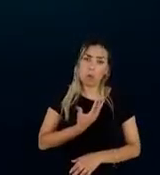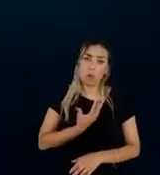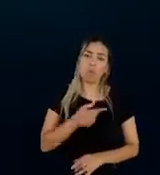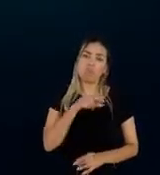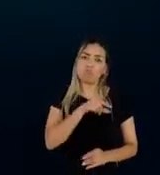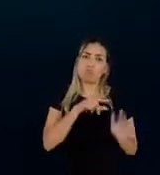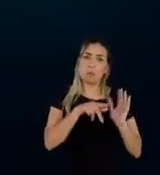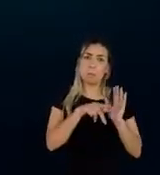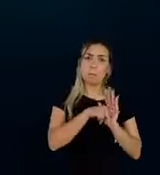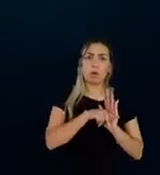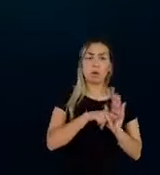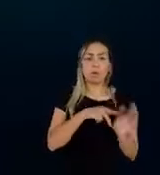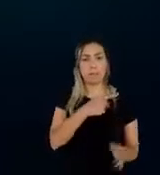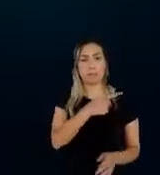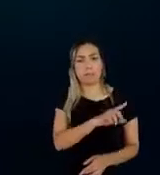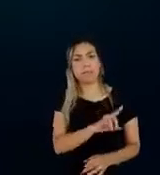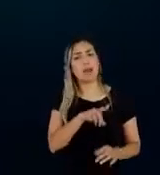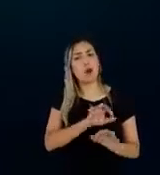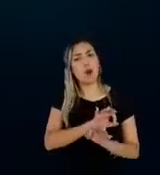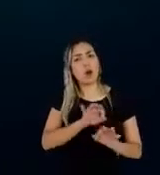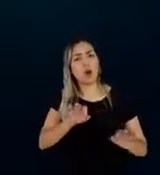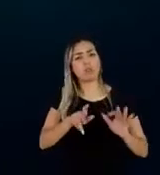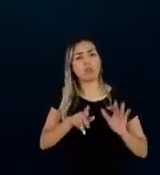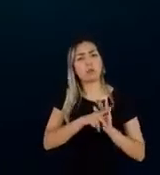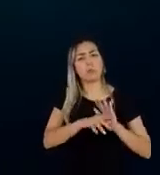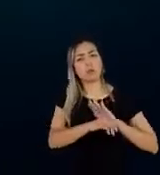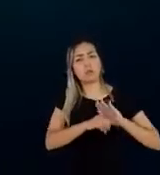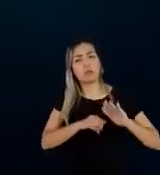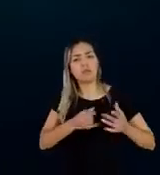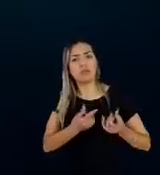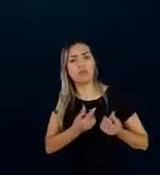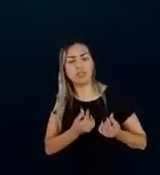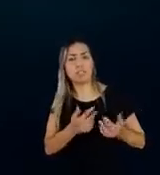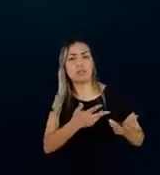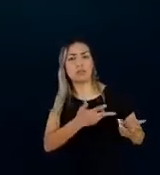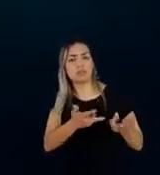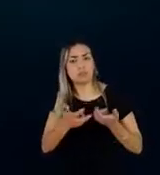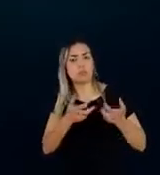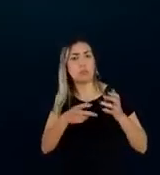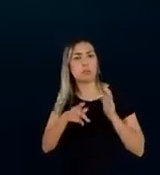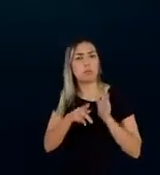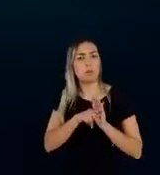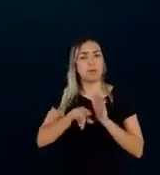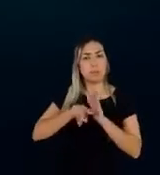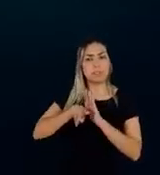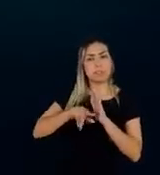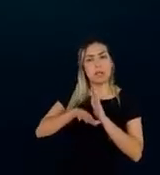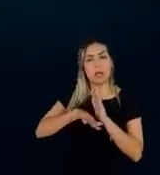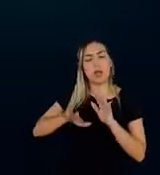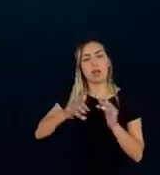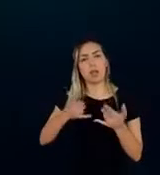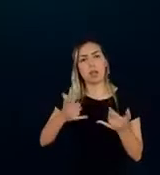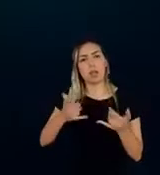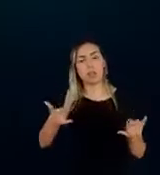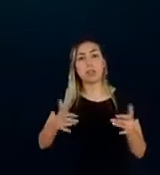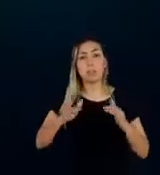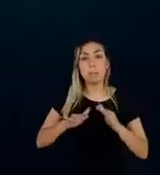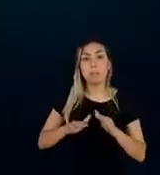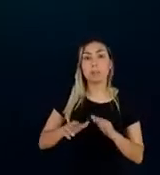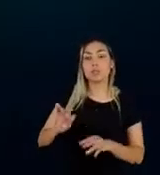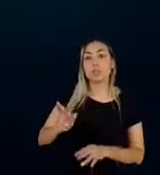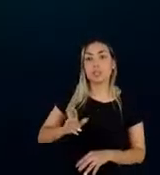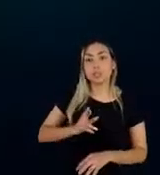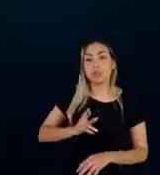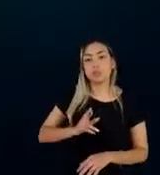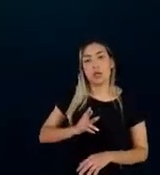o principal fonte de financiamento da pesquisa no setor elétrico, mas os resultados são mais comedidos